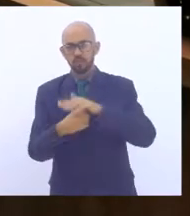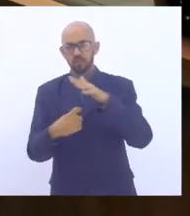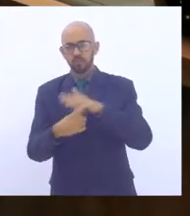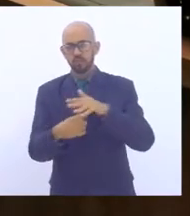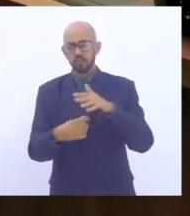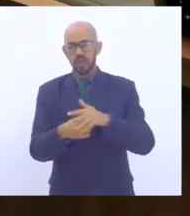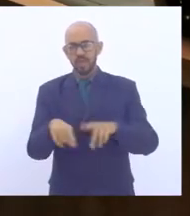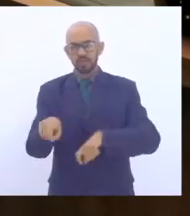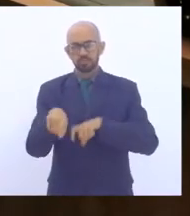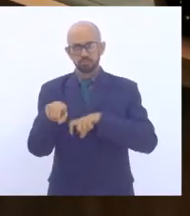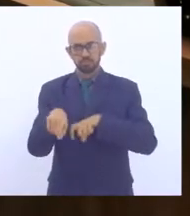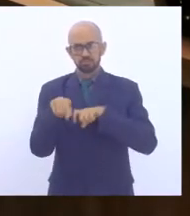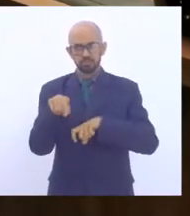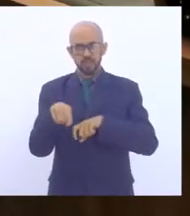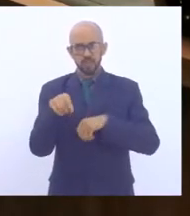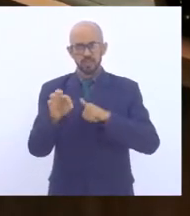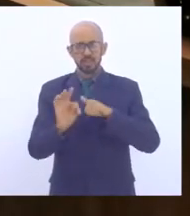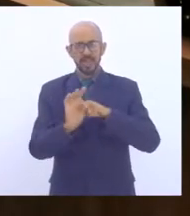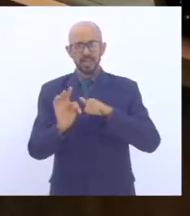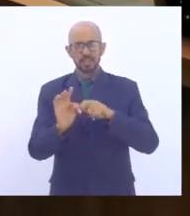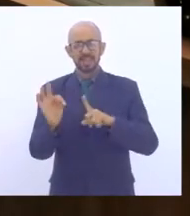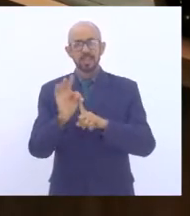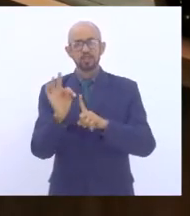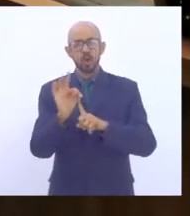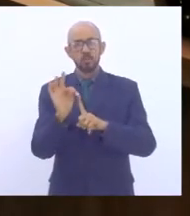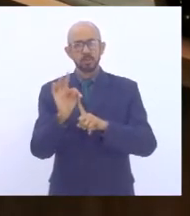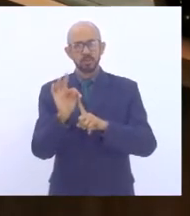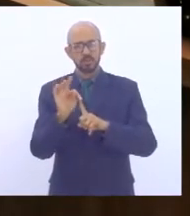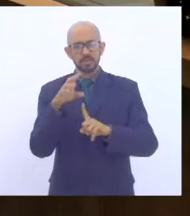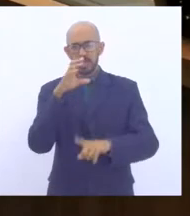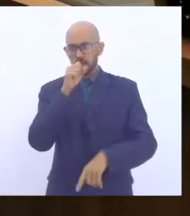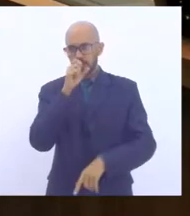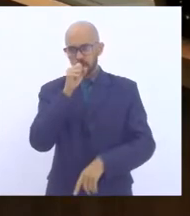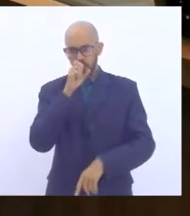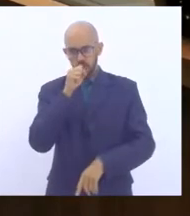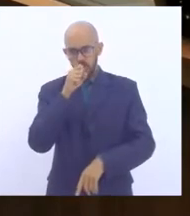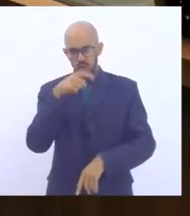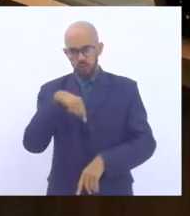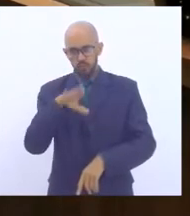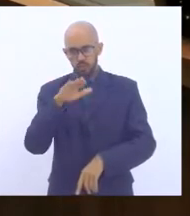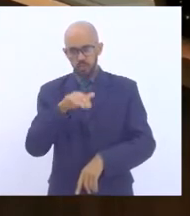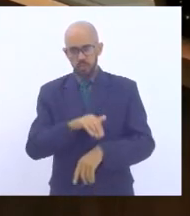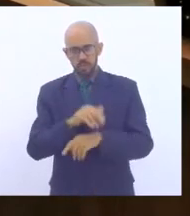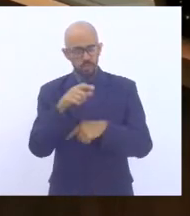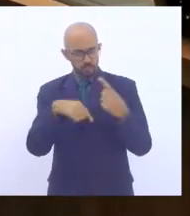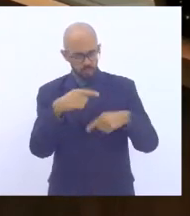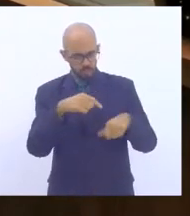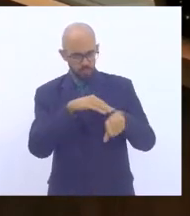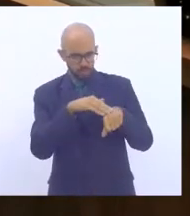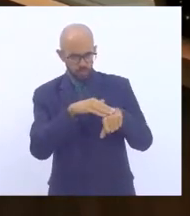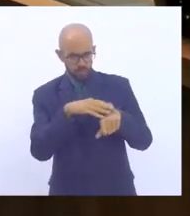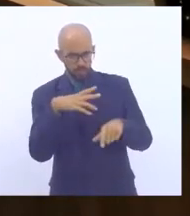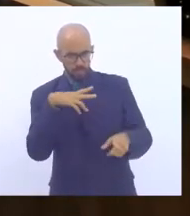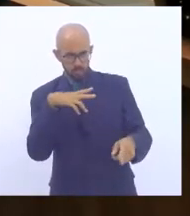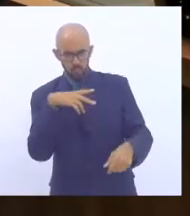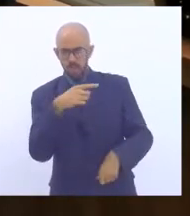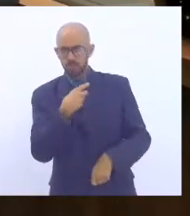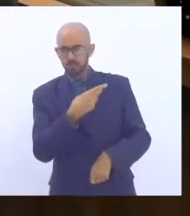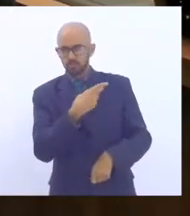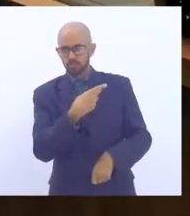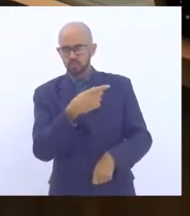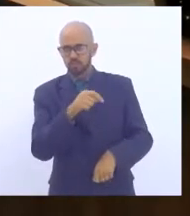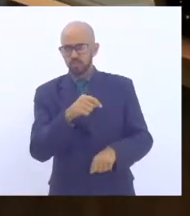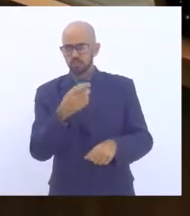agroecológica de Teresópolis sábado eu levo conversar com você sobre esse tema depois quase uma necessidade de uma um